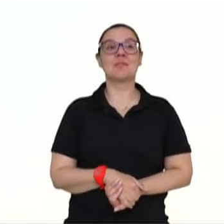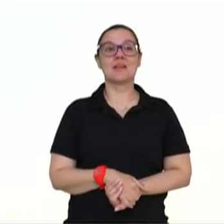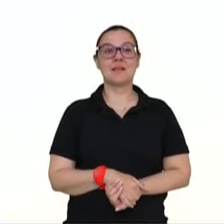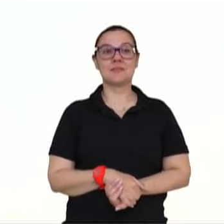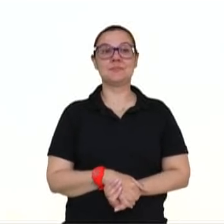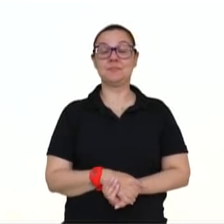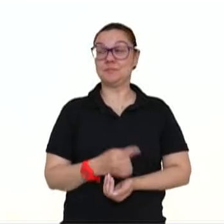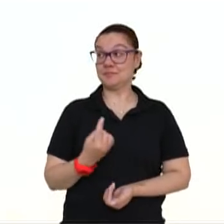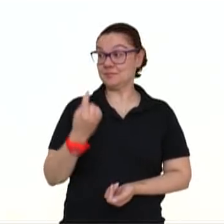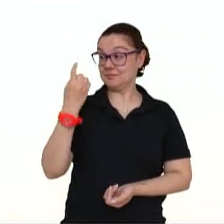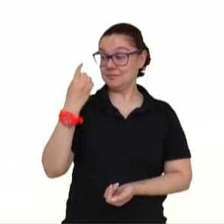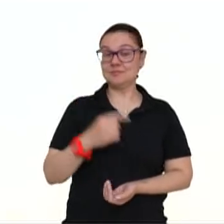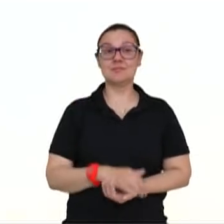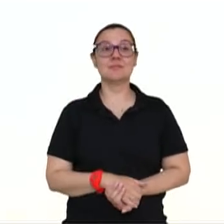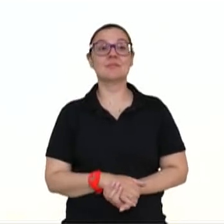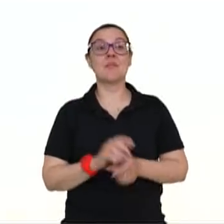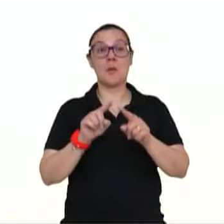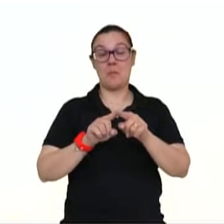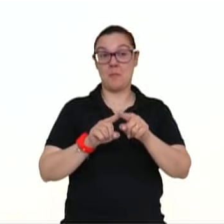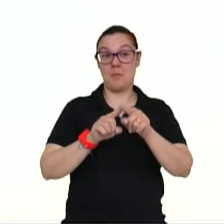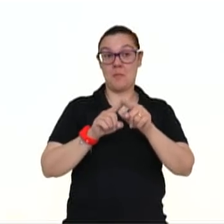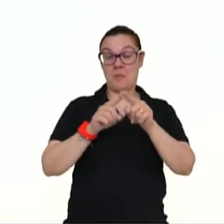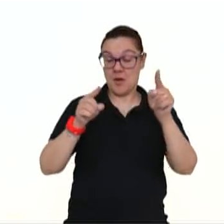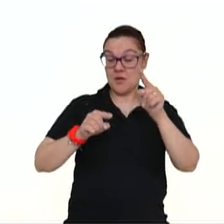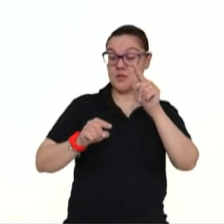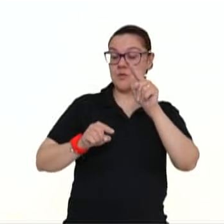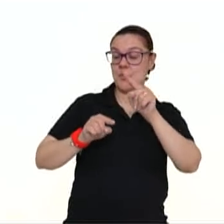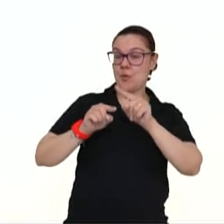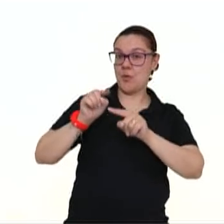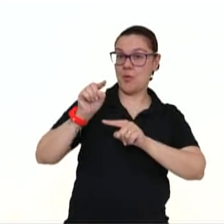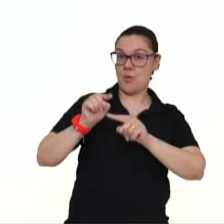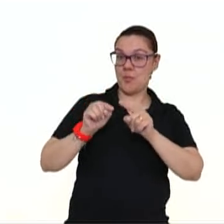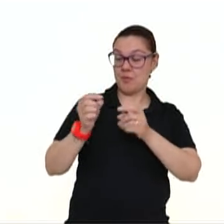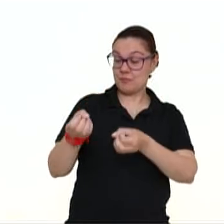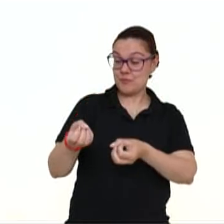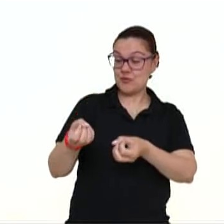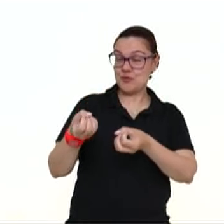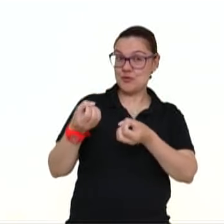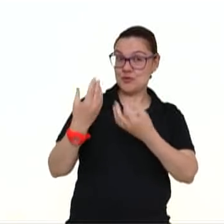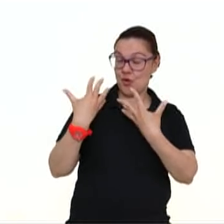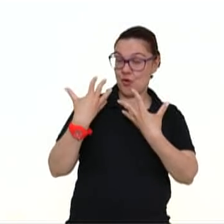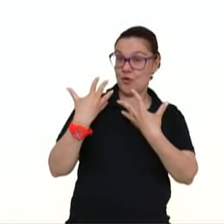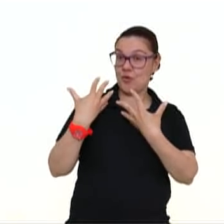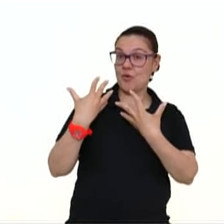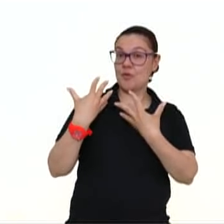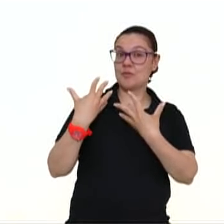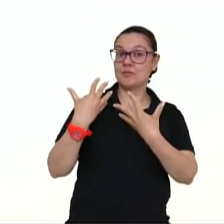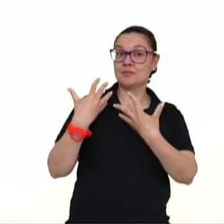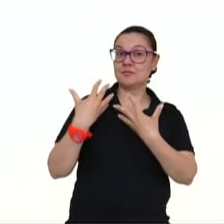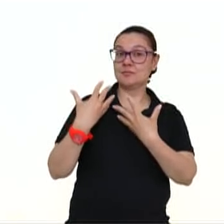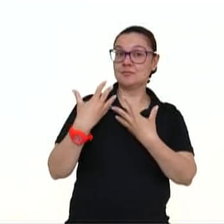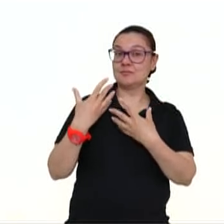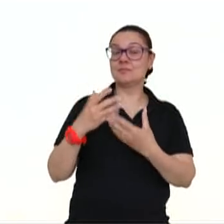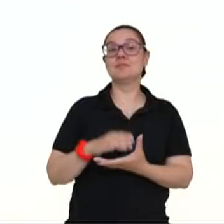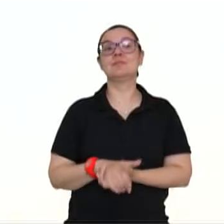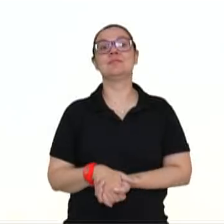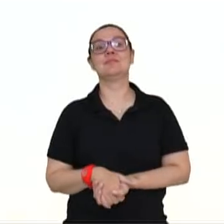fazerem. Número 2. Mas o objeto jogou de forma